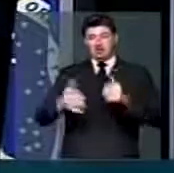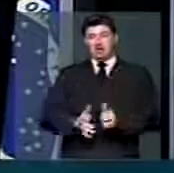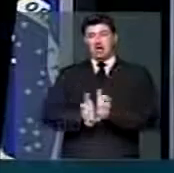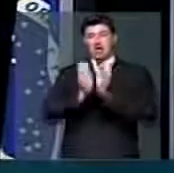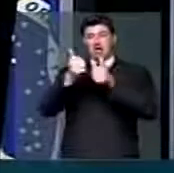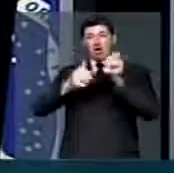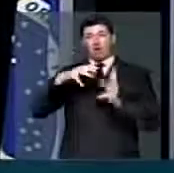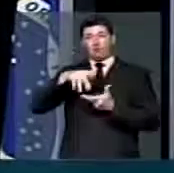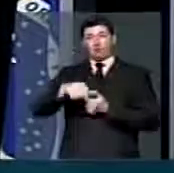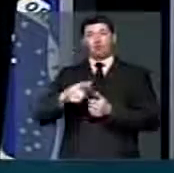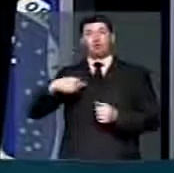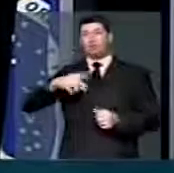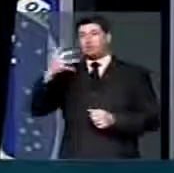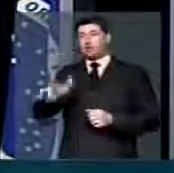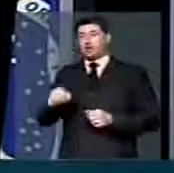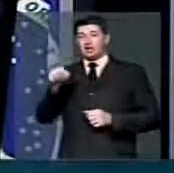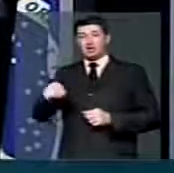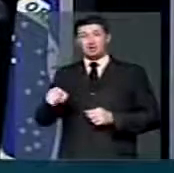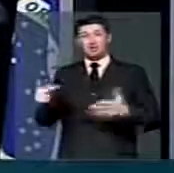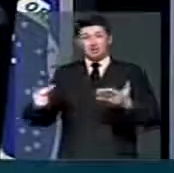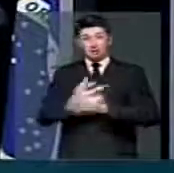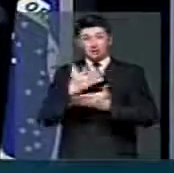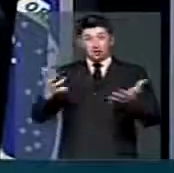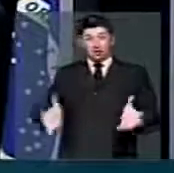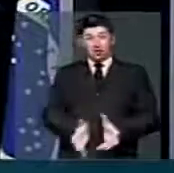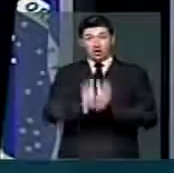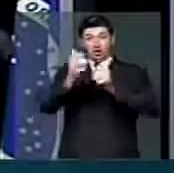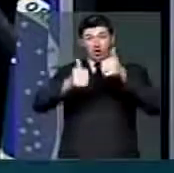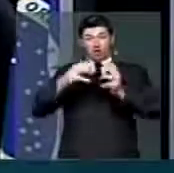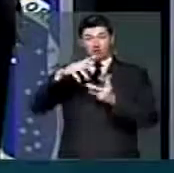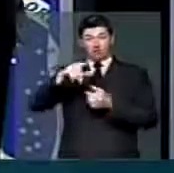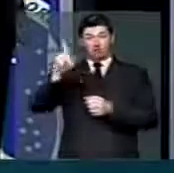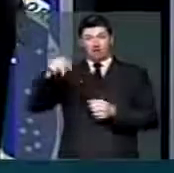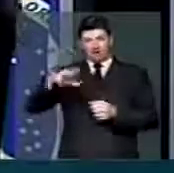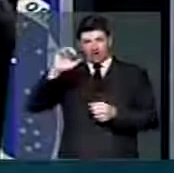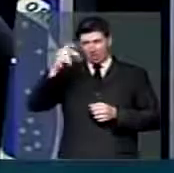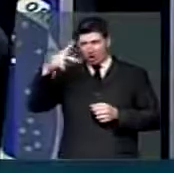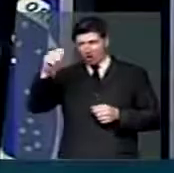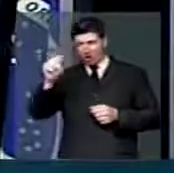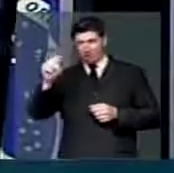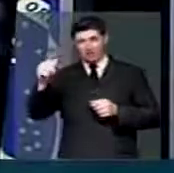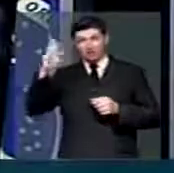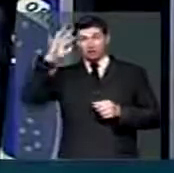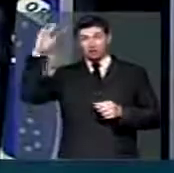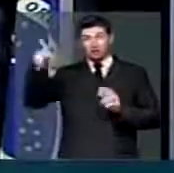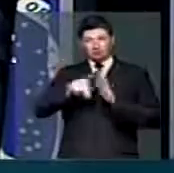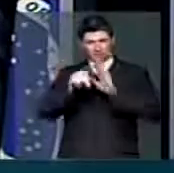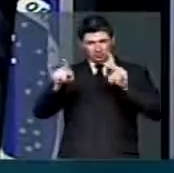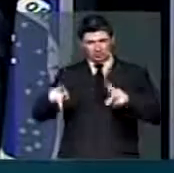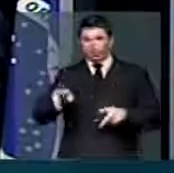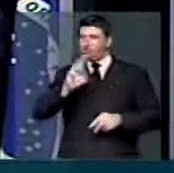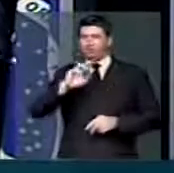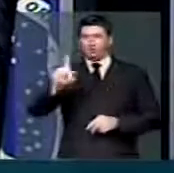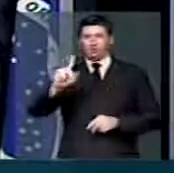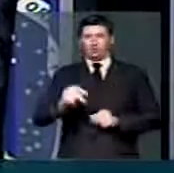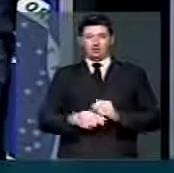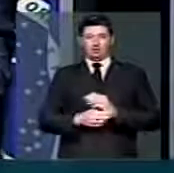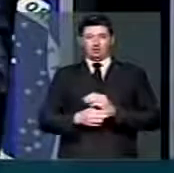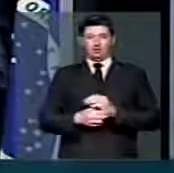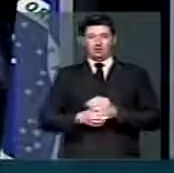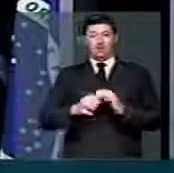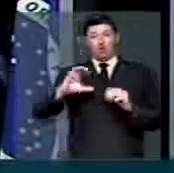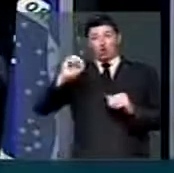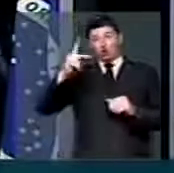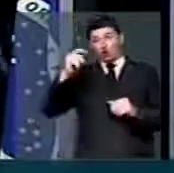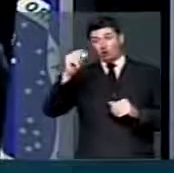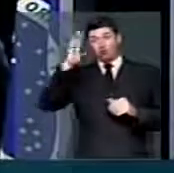está acontecendo, a Copa que nós já colocamos que não é a Copa dos sonhos dos brasileiros. A Copa dos sonhos dos